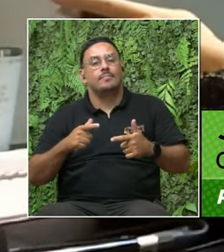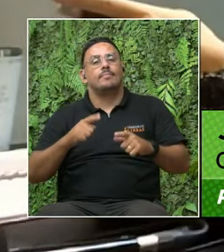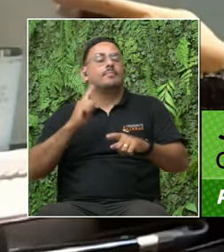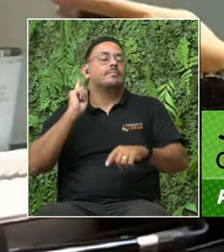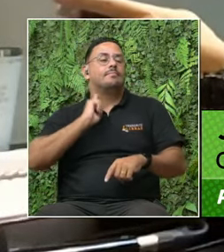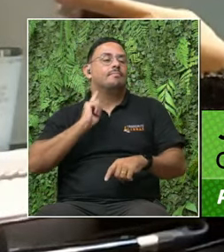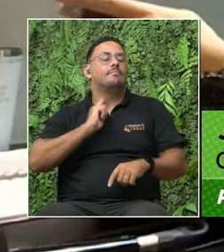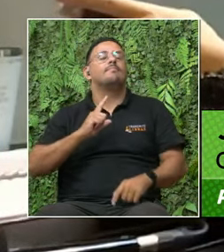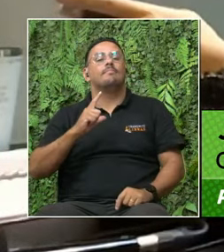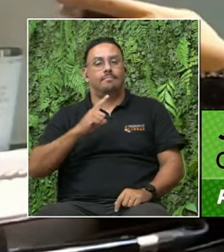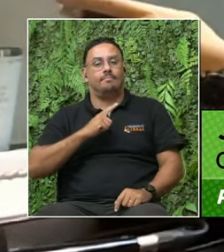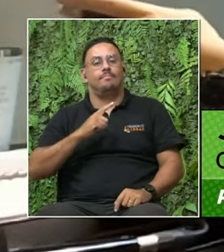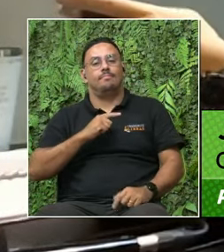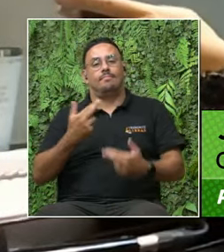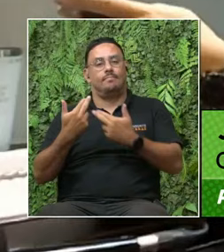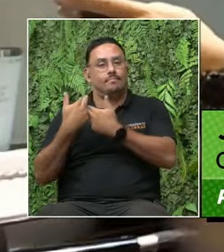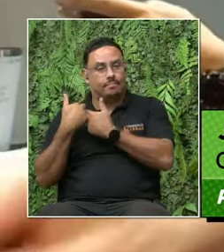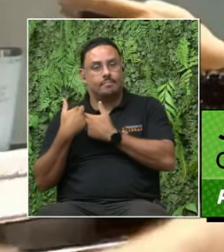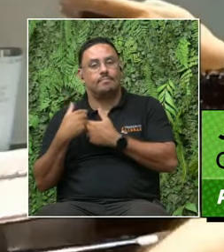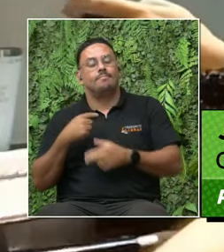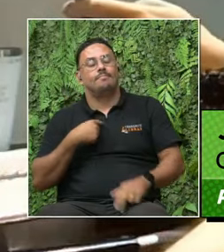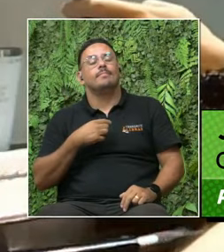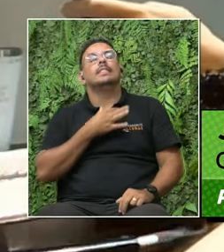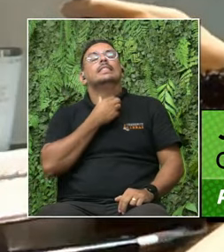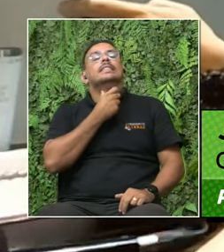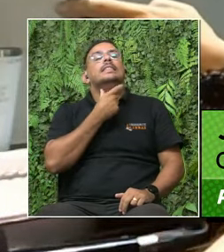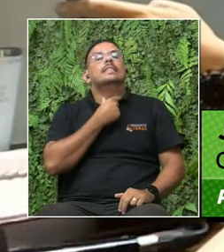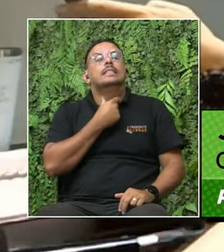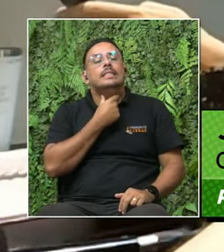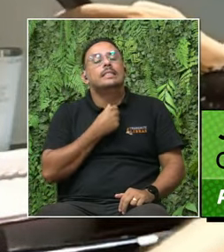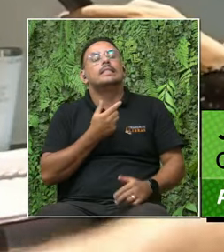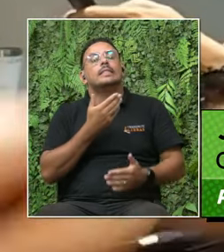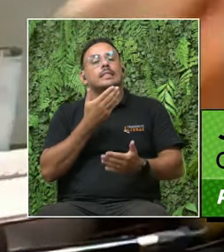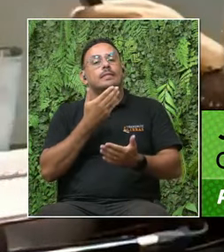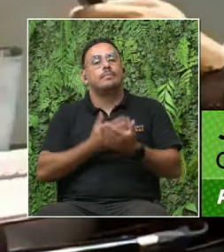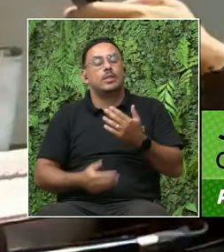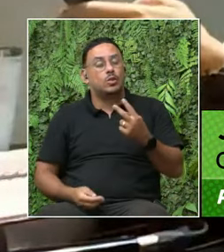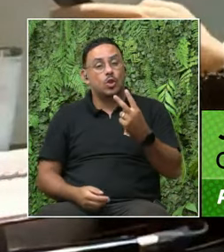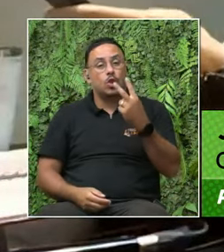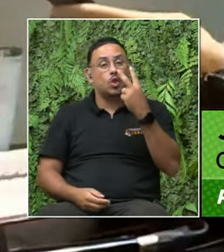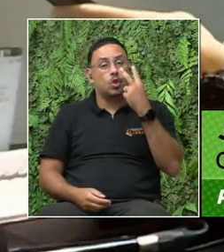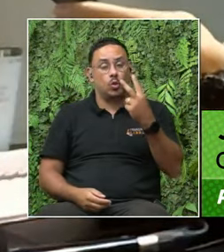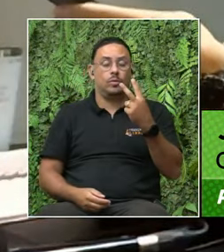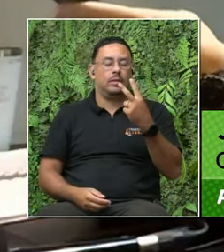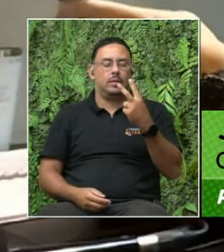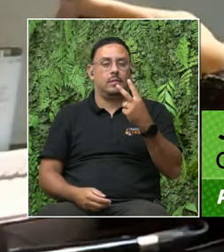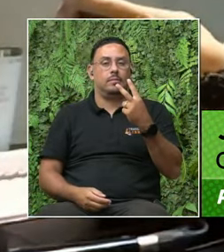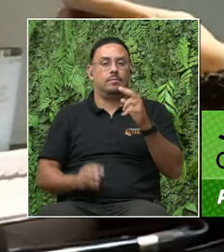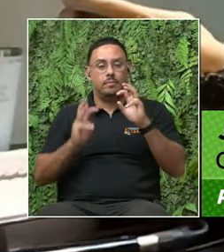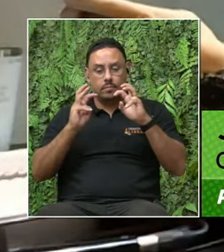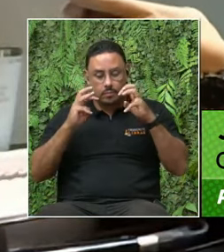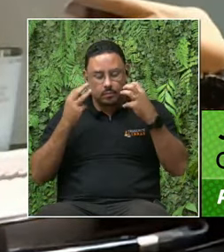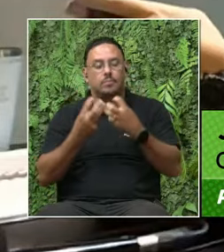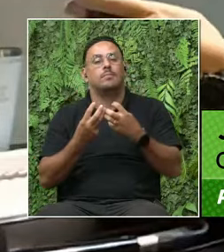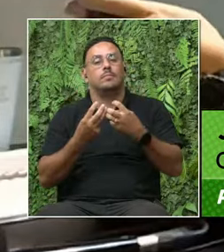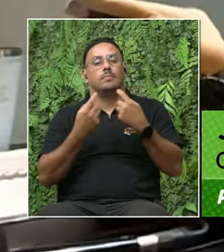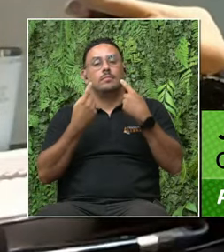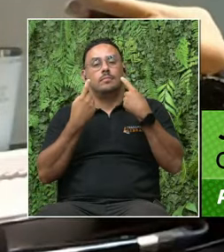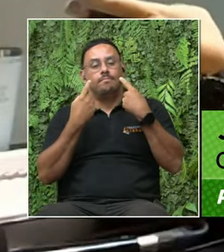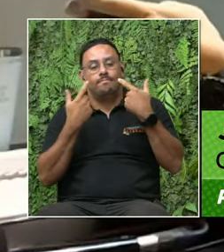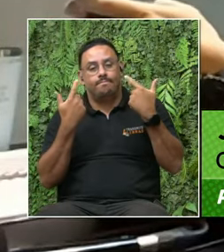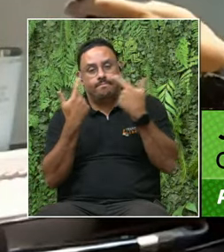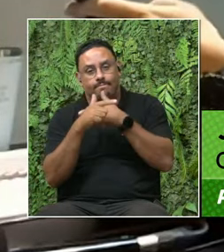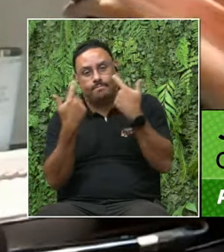dono né Acho que tava engasgado já perdemos duas em casa zoaram demais